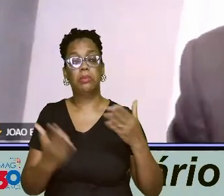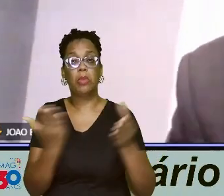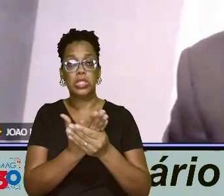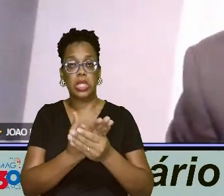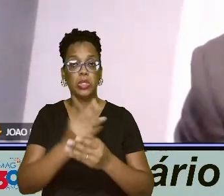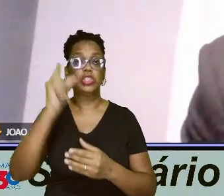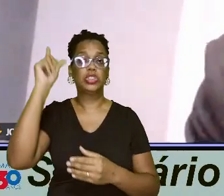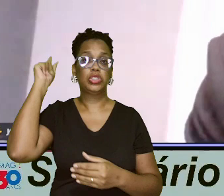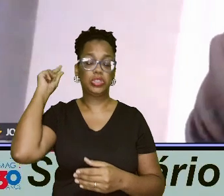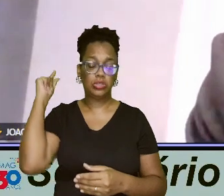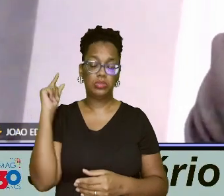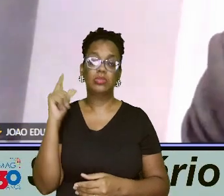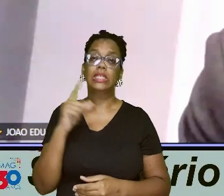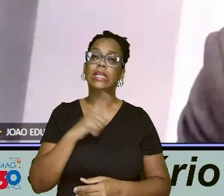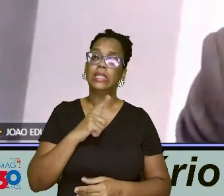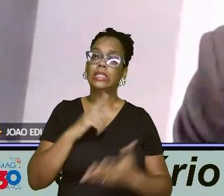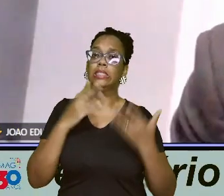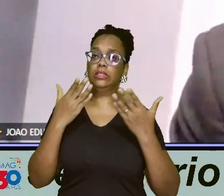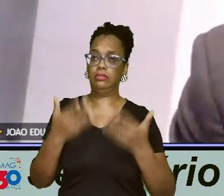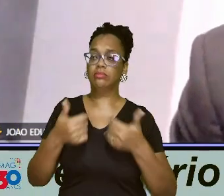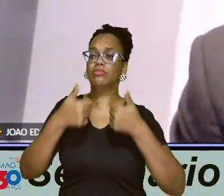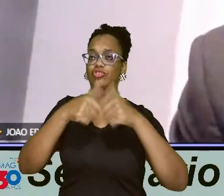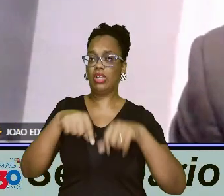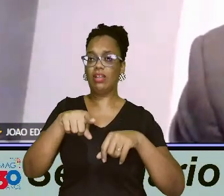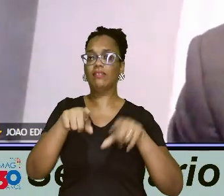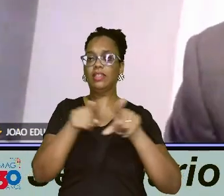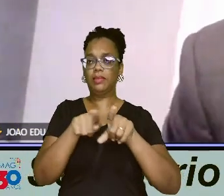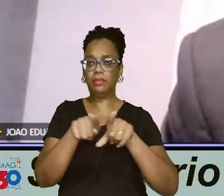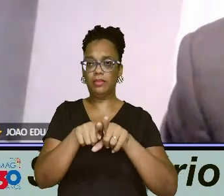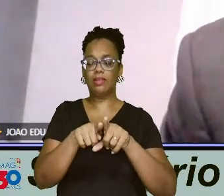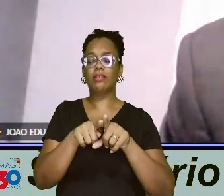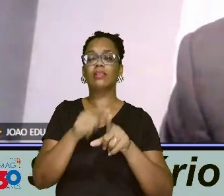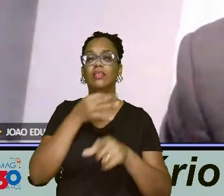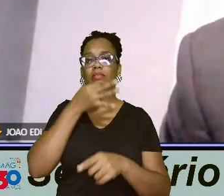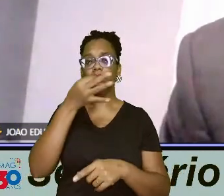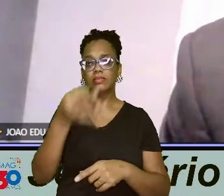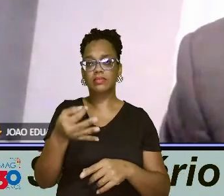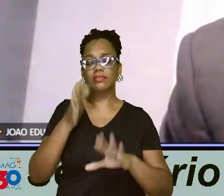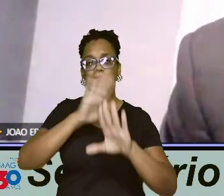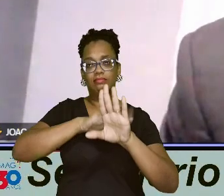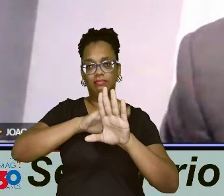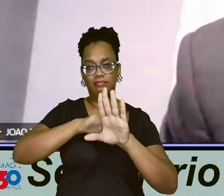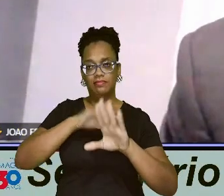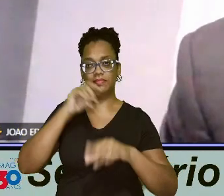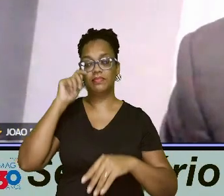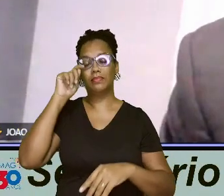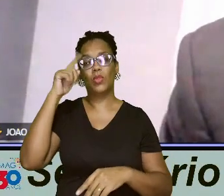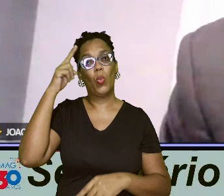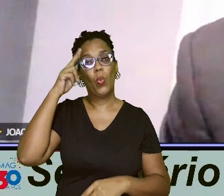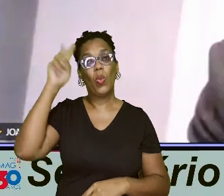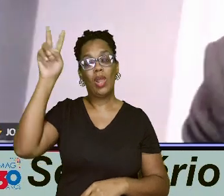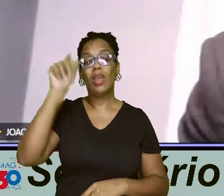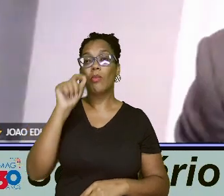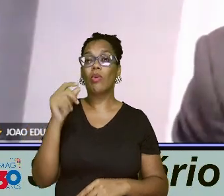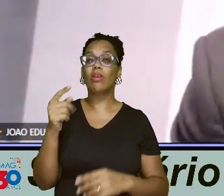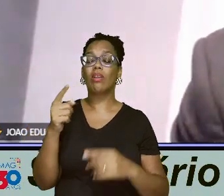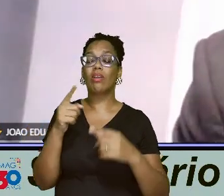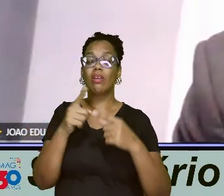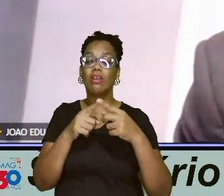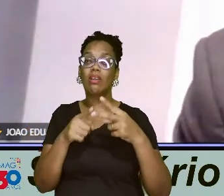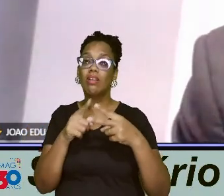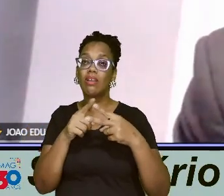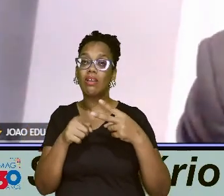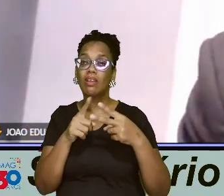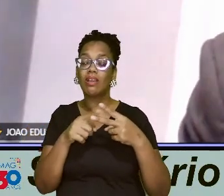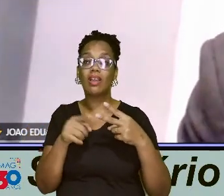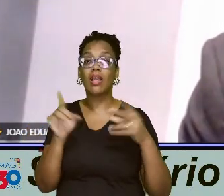que estava lá também mencionado o precedente. O que lembra nessas duas situações que não era